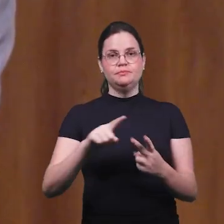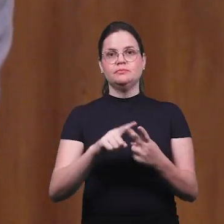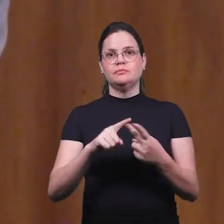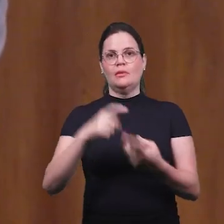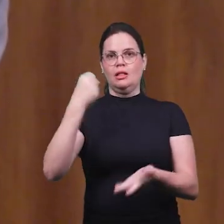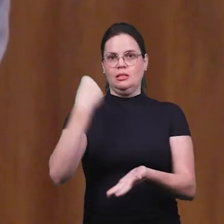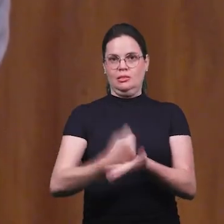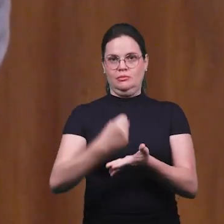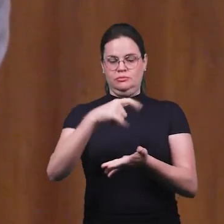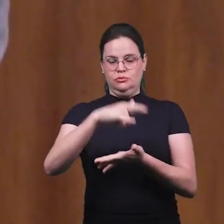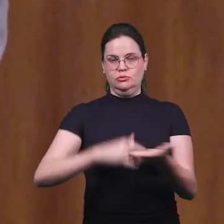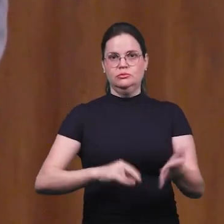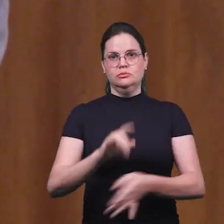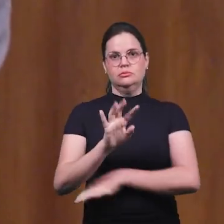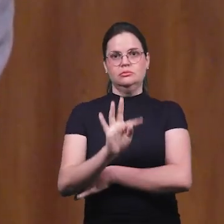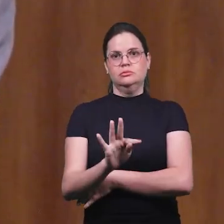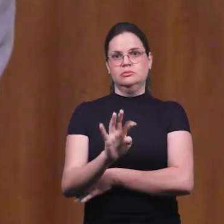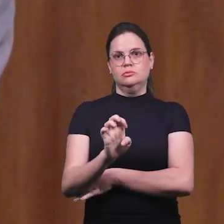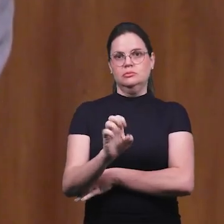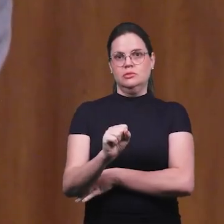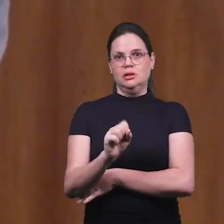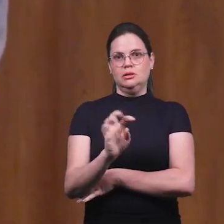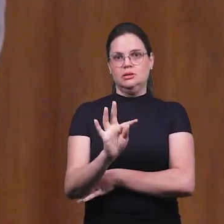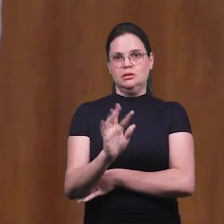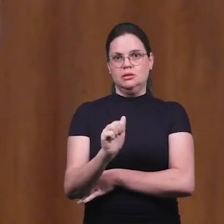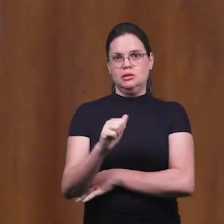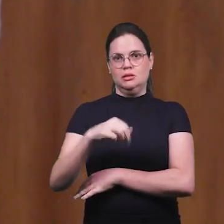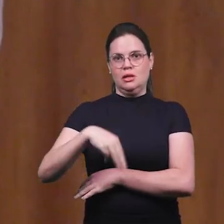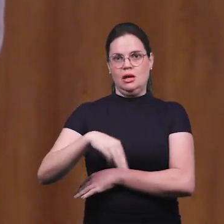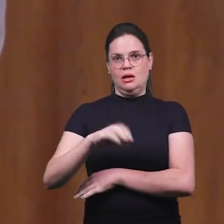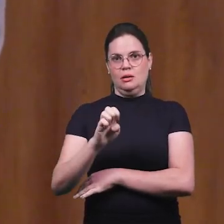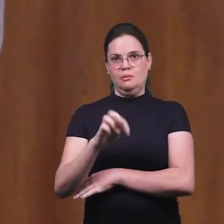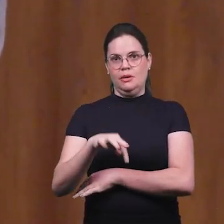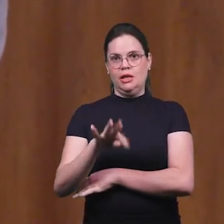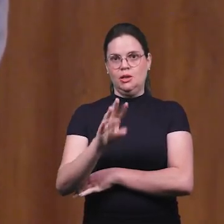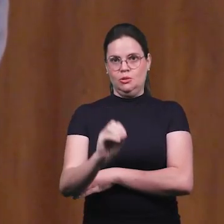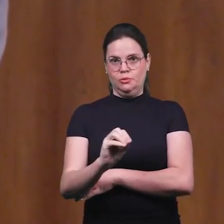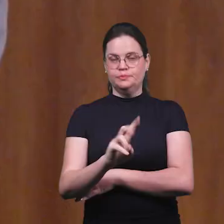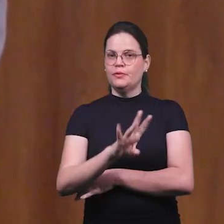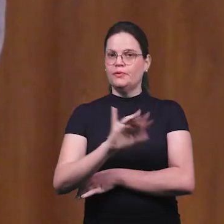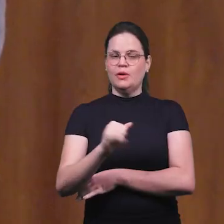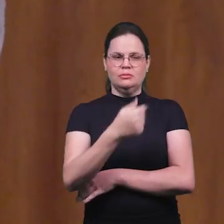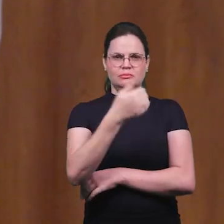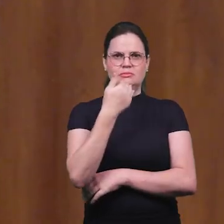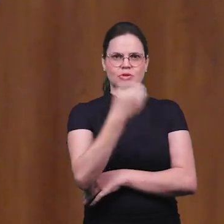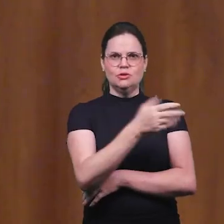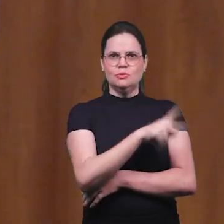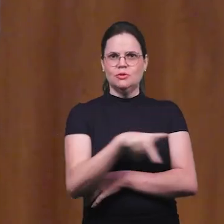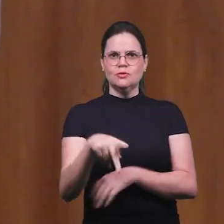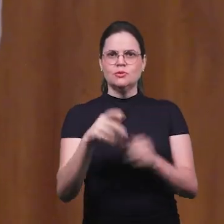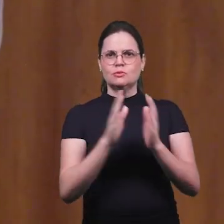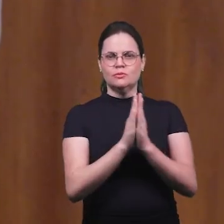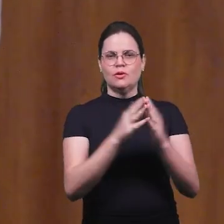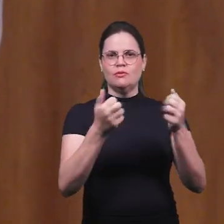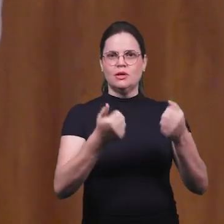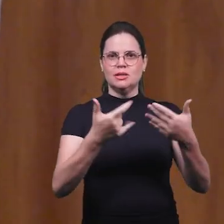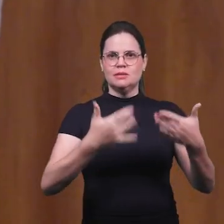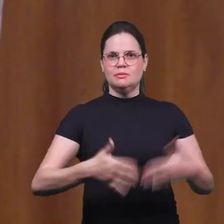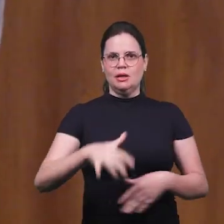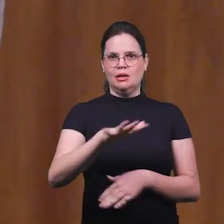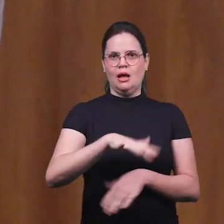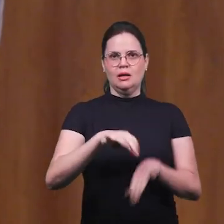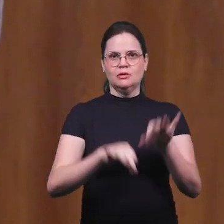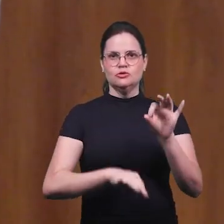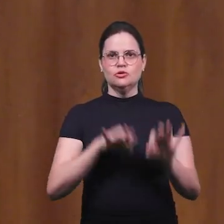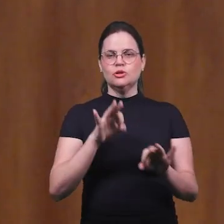Rafael Bolt poderia falar um pouquinho sobre esses elementos, como que eles se articulam na área jurídica e ao